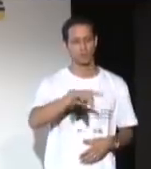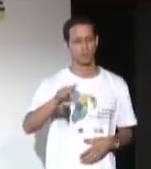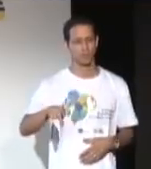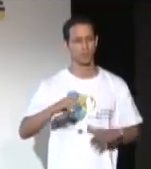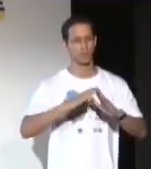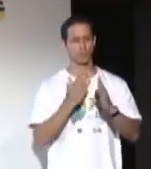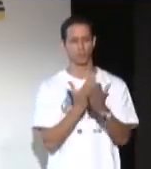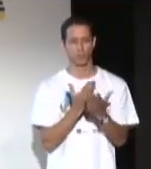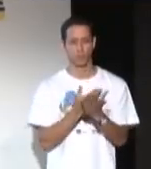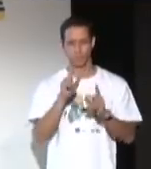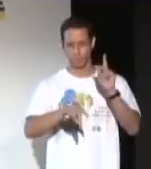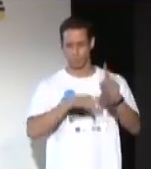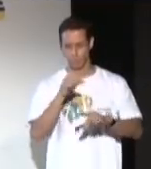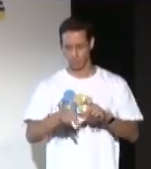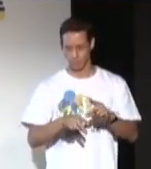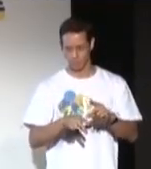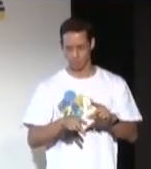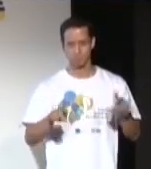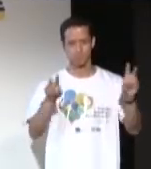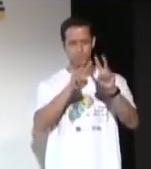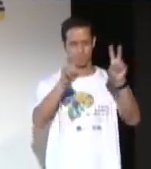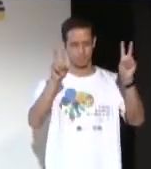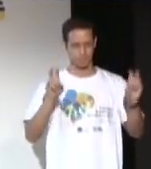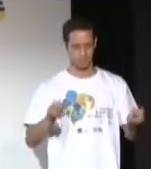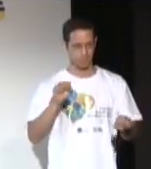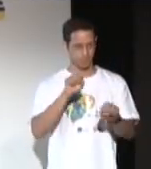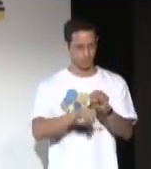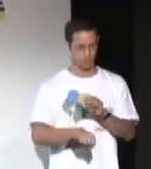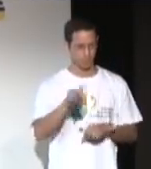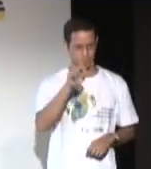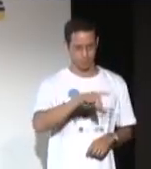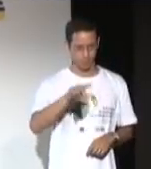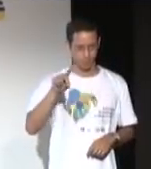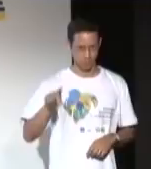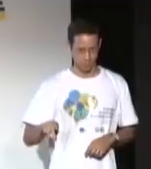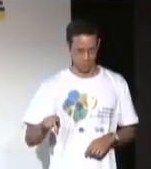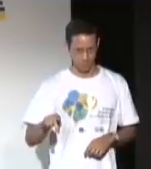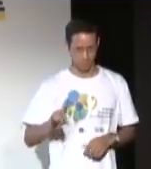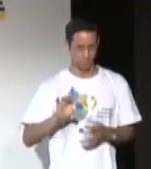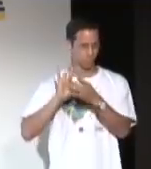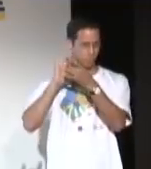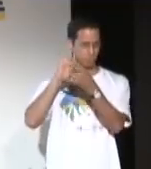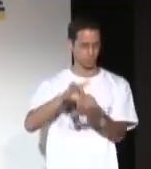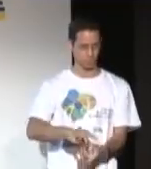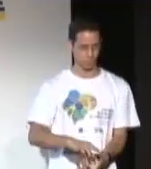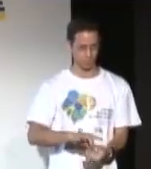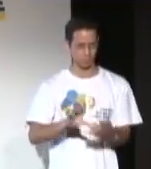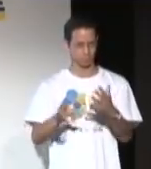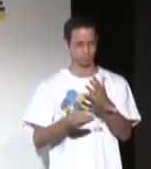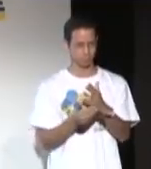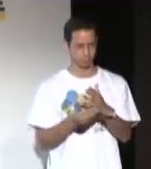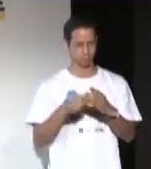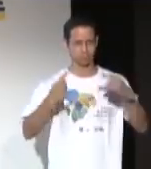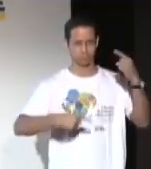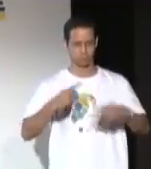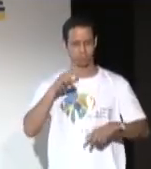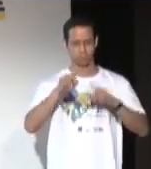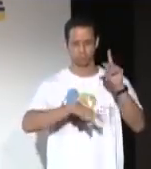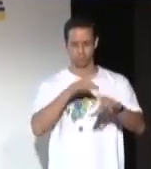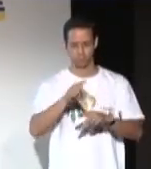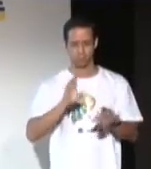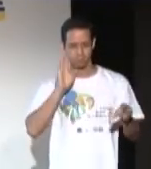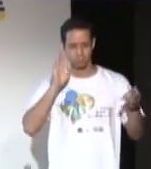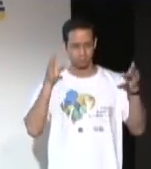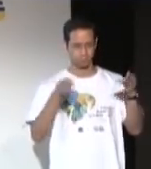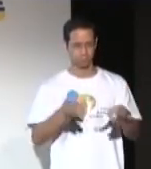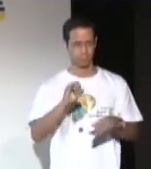uma escola pública para tratar do tema a formação de professores no contexto da implementação de políticas públicas